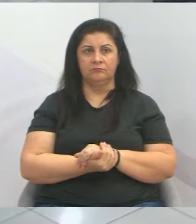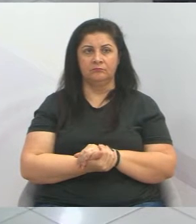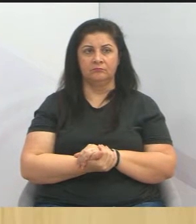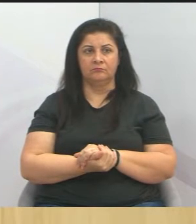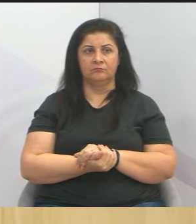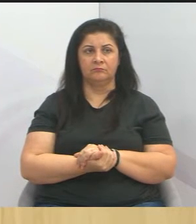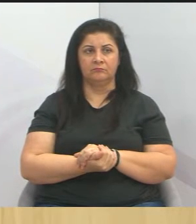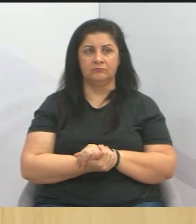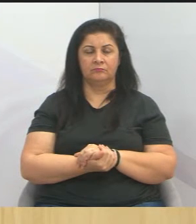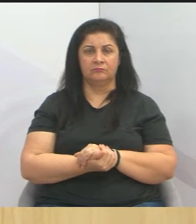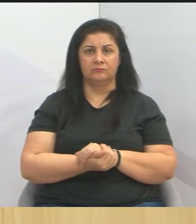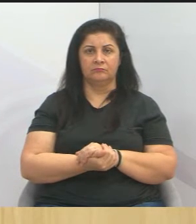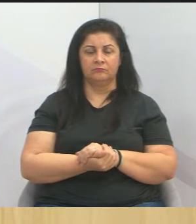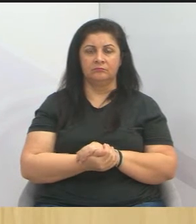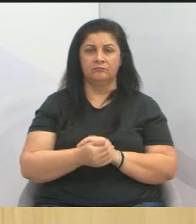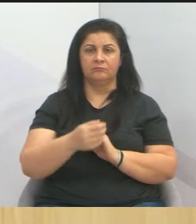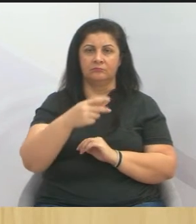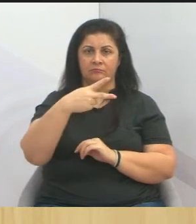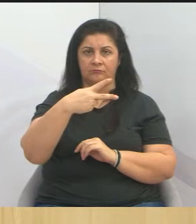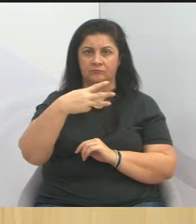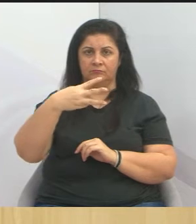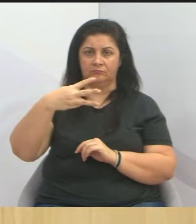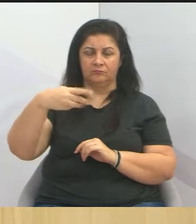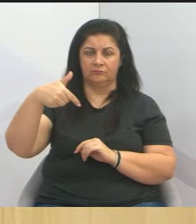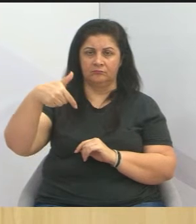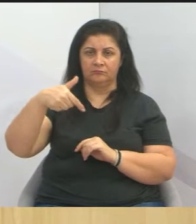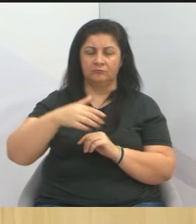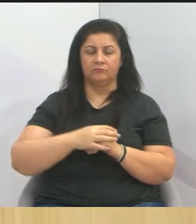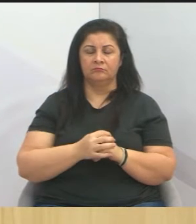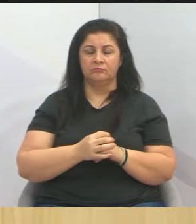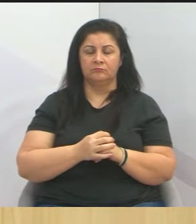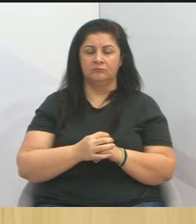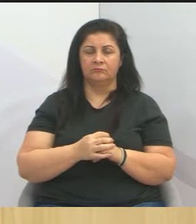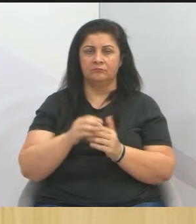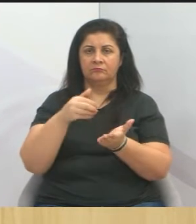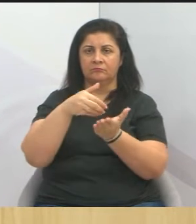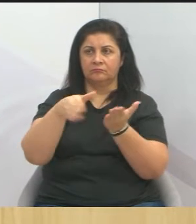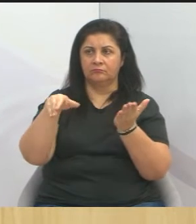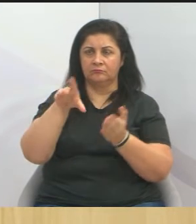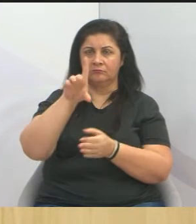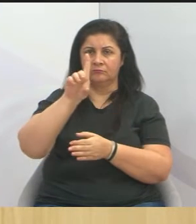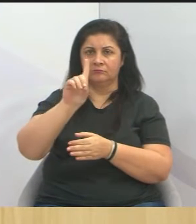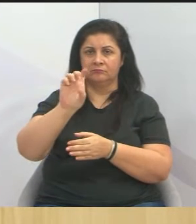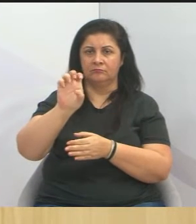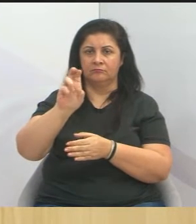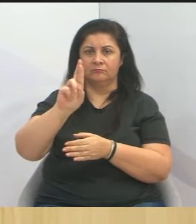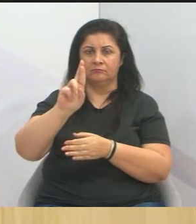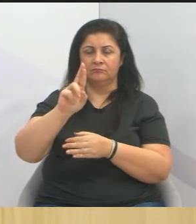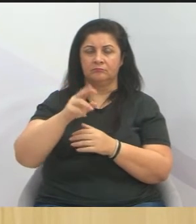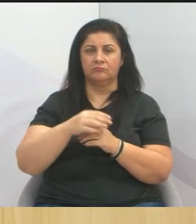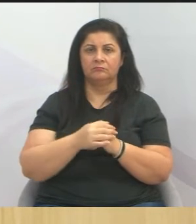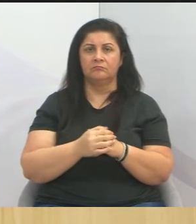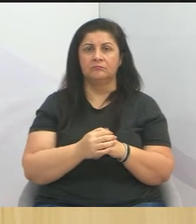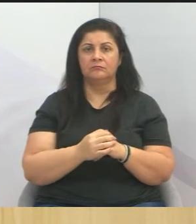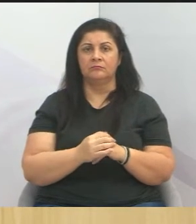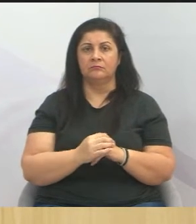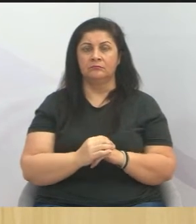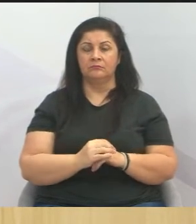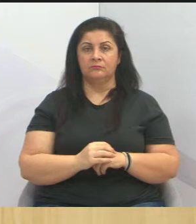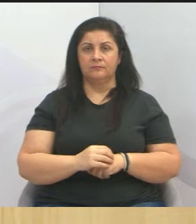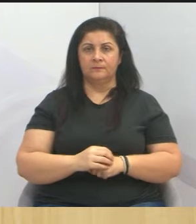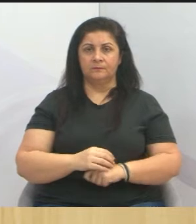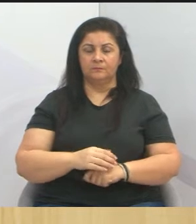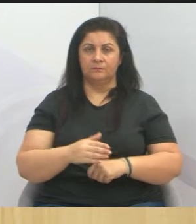o requerimento 237 ao Dr departamento estradas rodagem do Estado de São Paulo